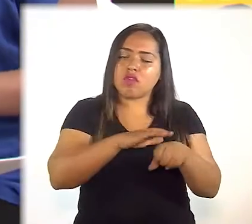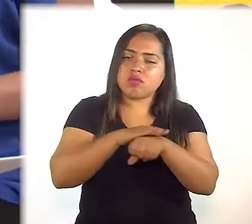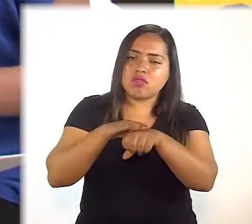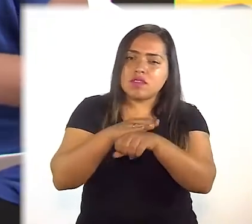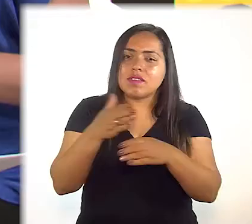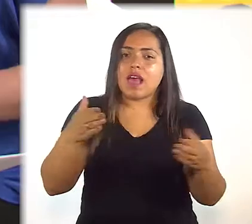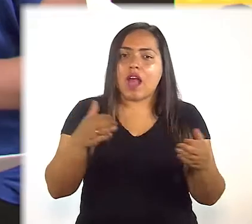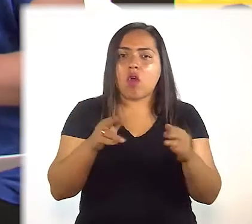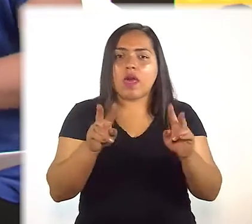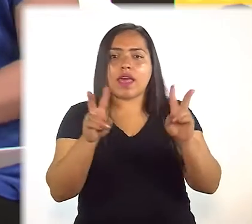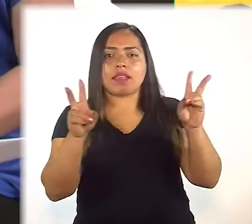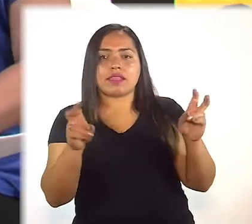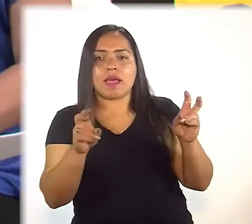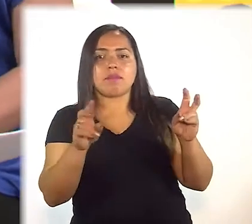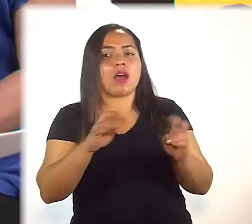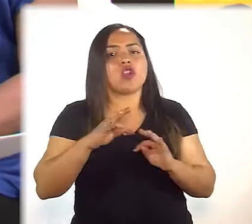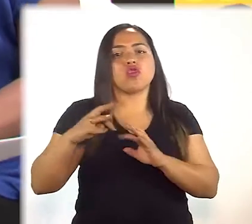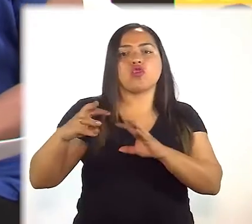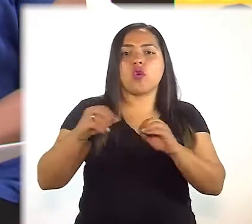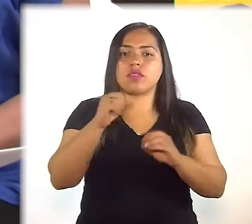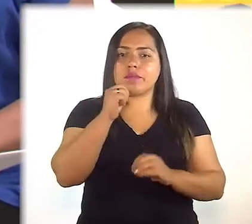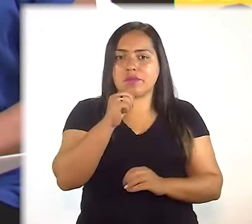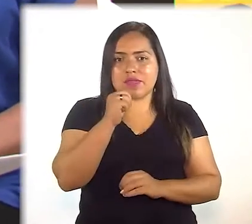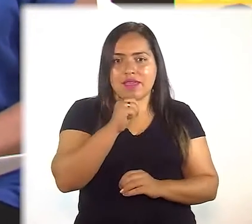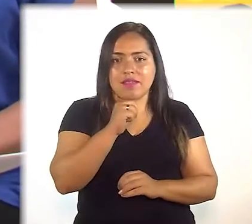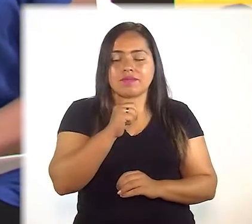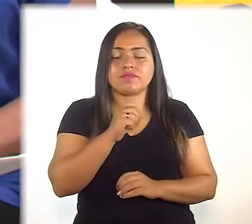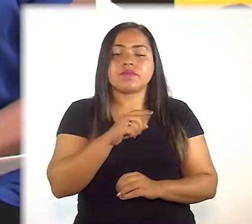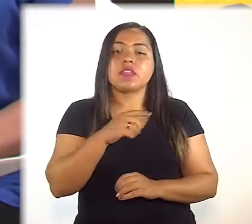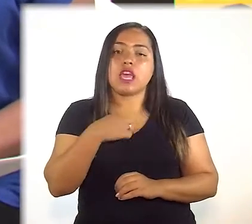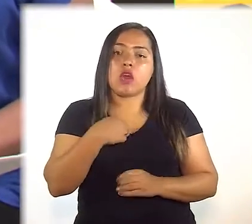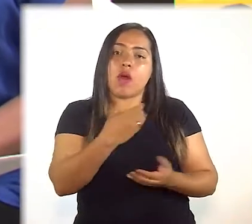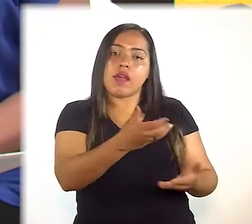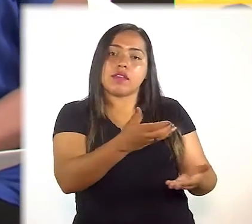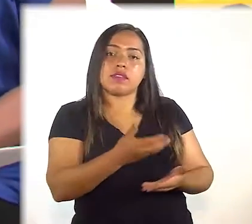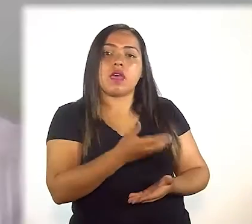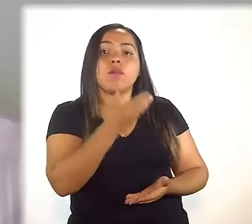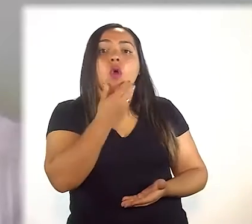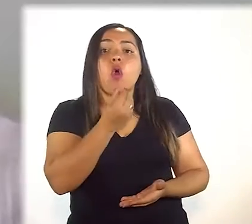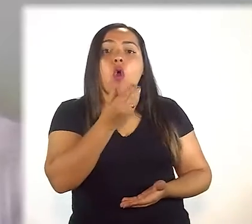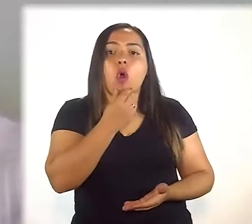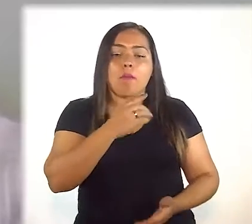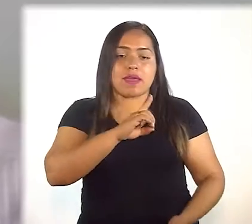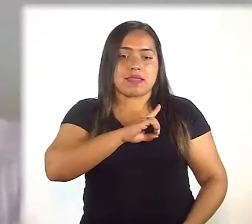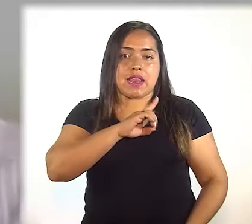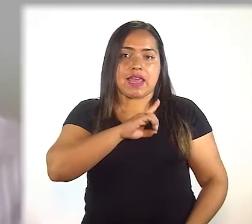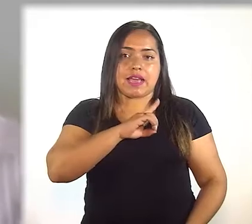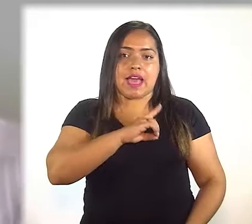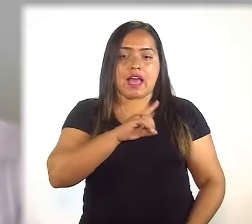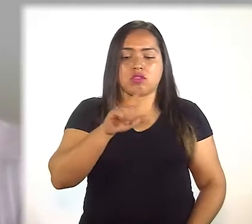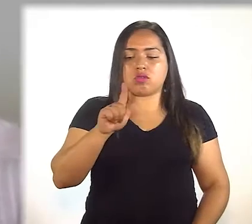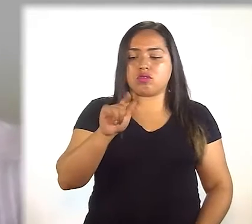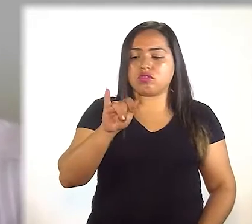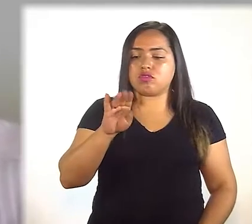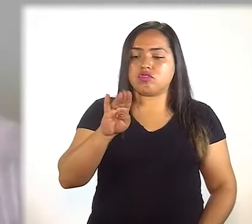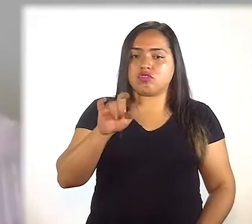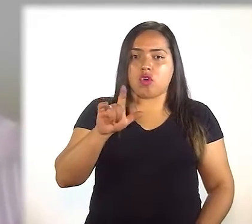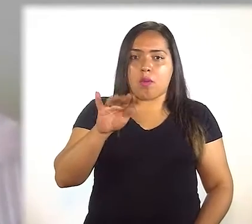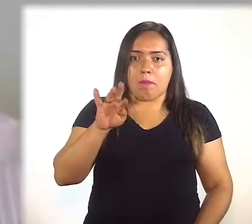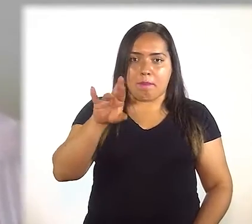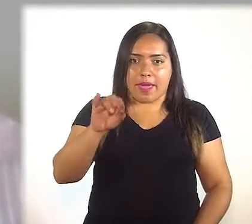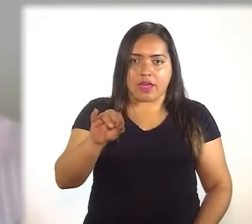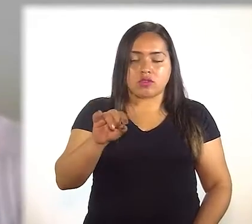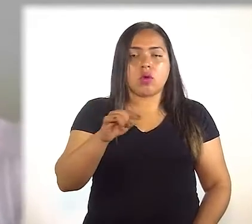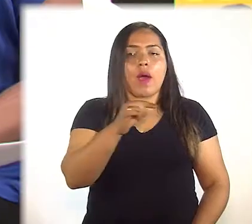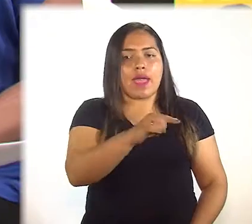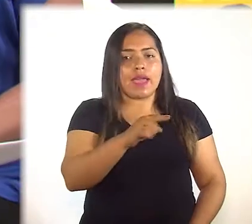no programa Toda Mulher. Eu recebo o delegado Gilberto Ribeiro, da Delegacia Especial de Atendimento à